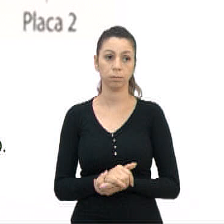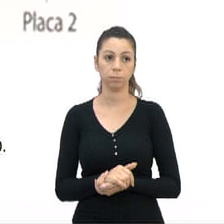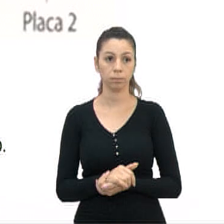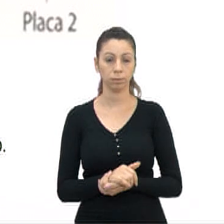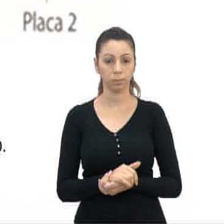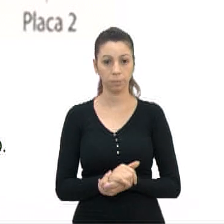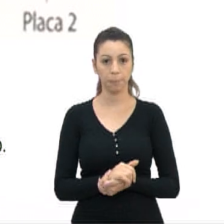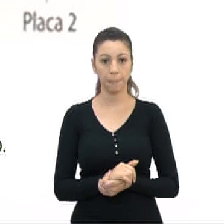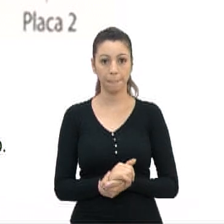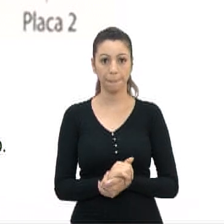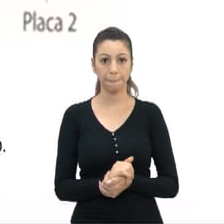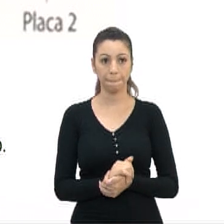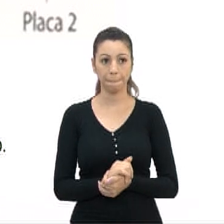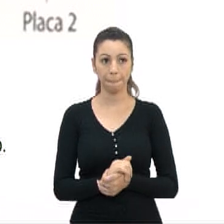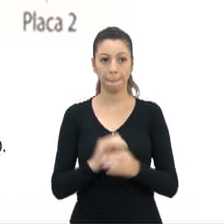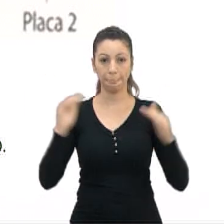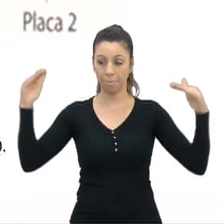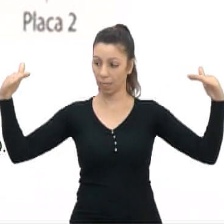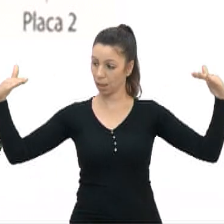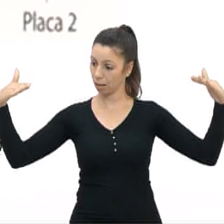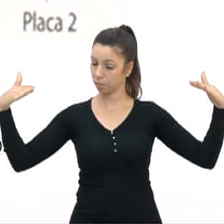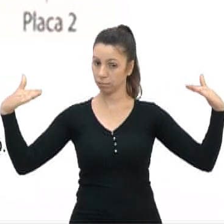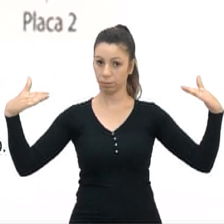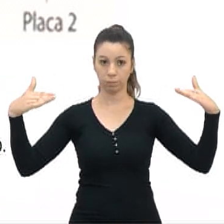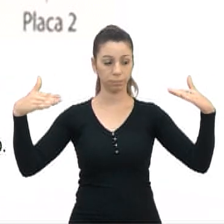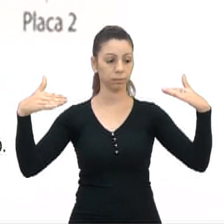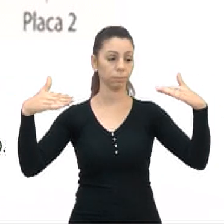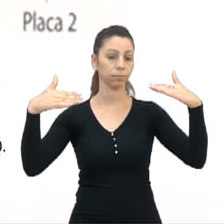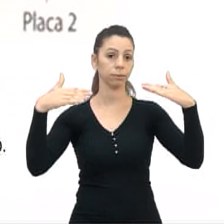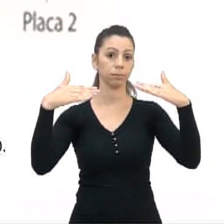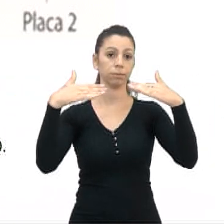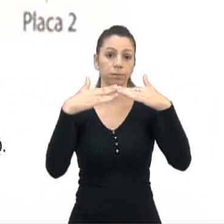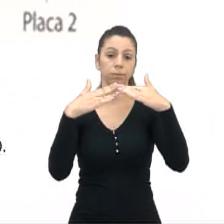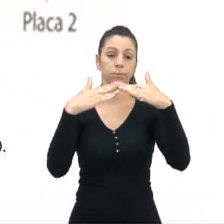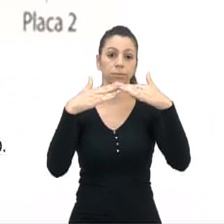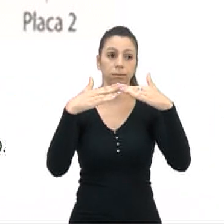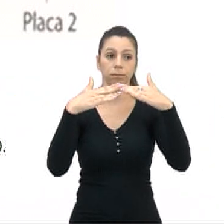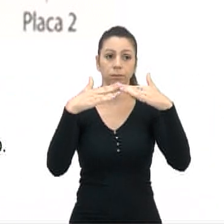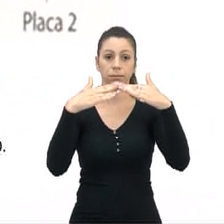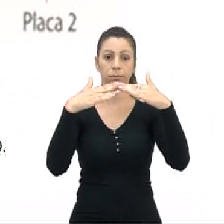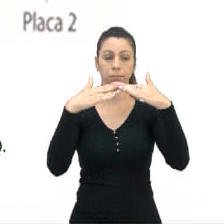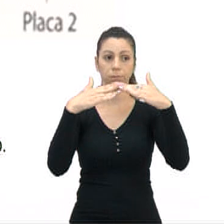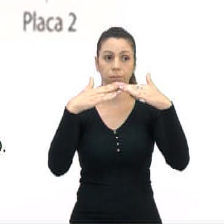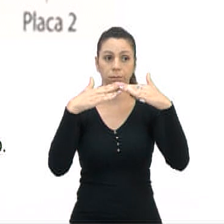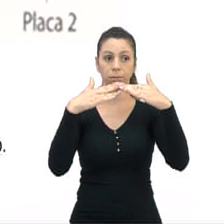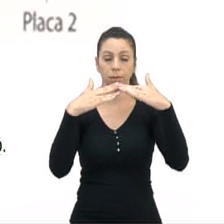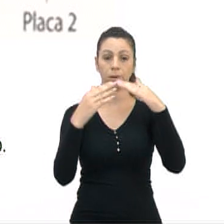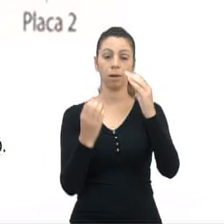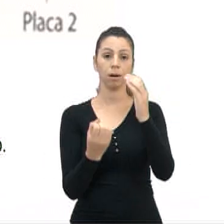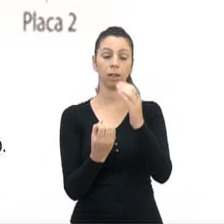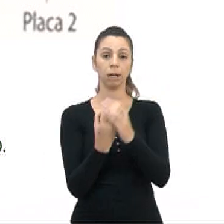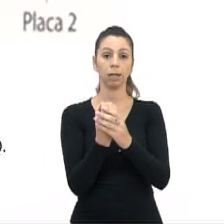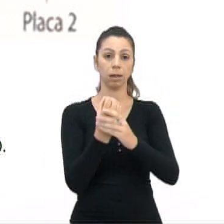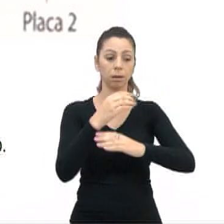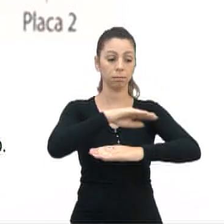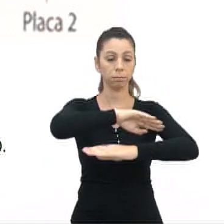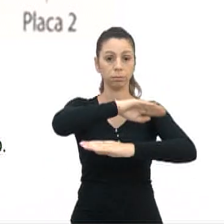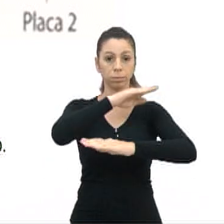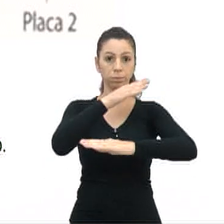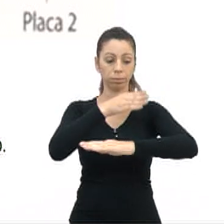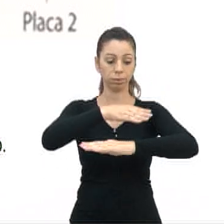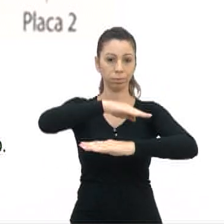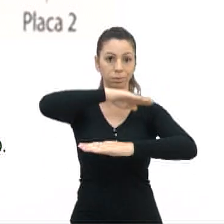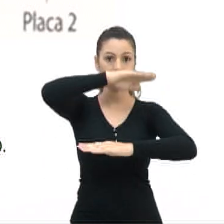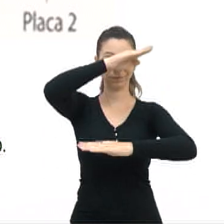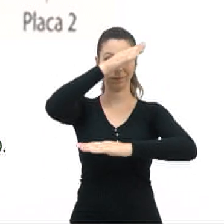Então, convergente, as placas se chocando de frente, até formando cadeias de